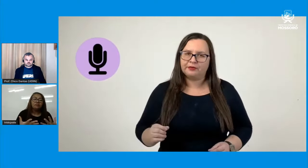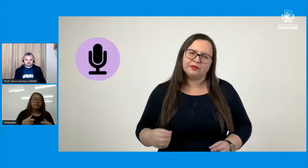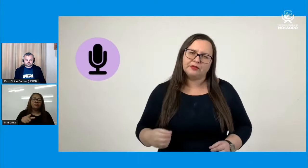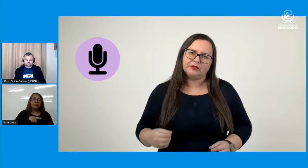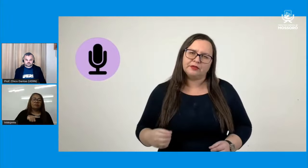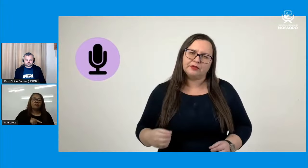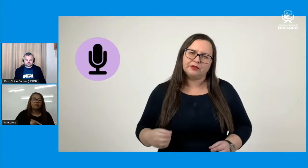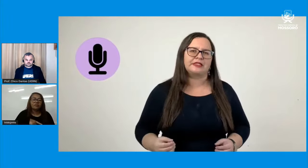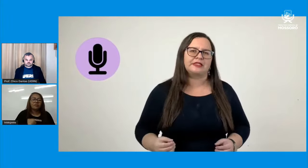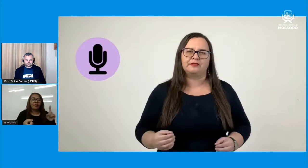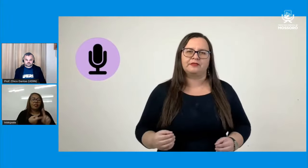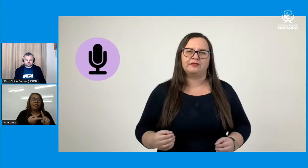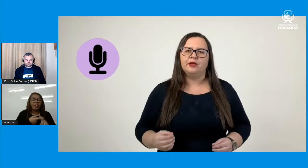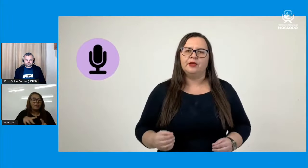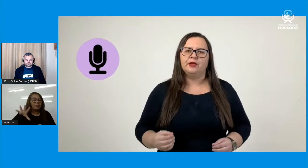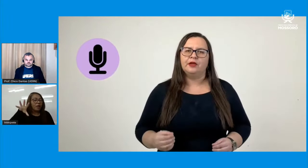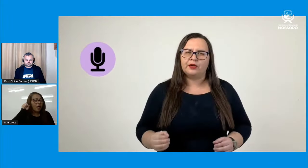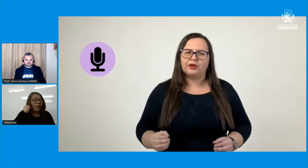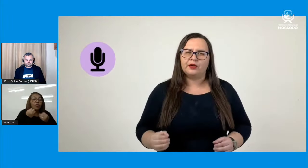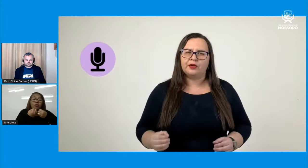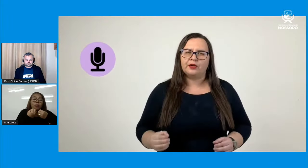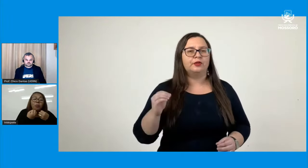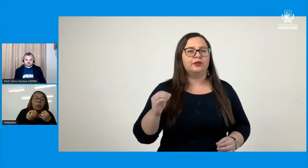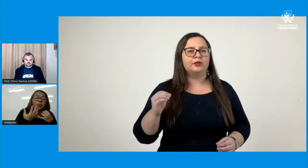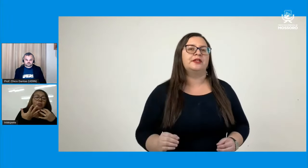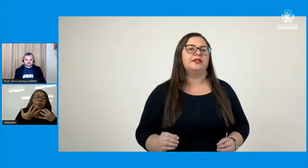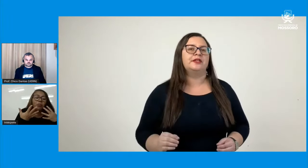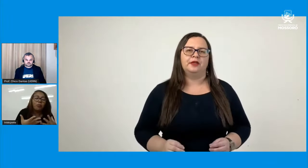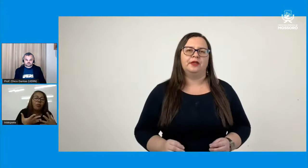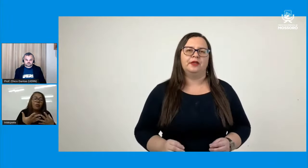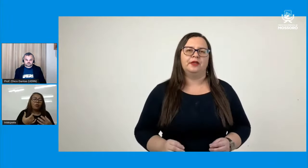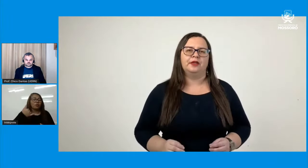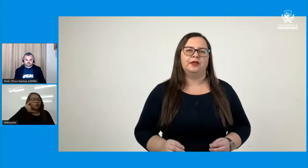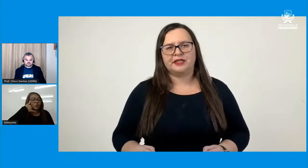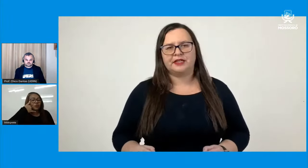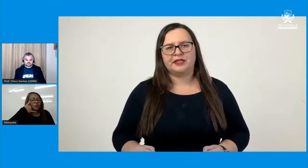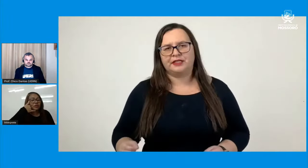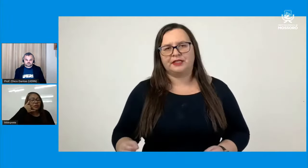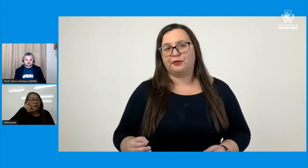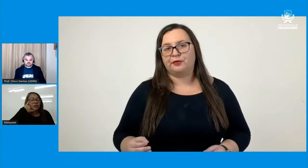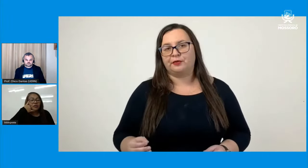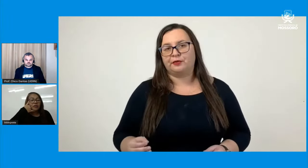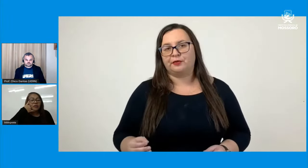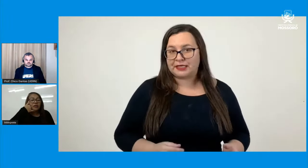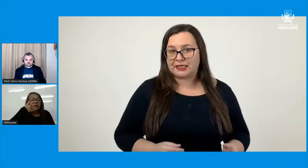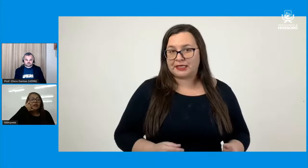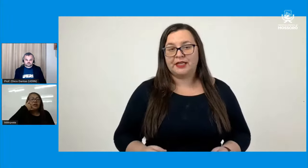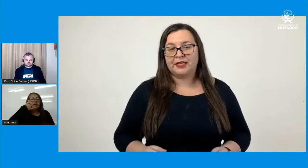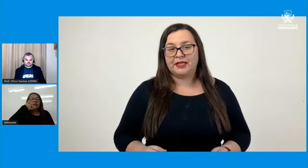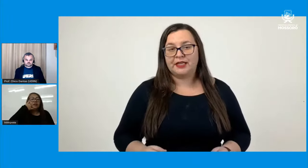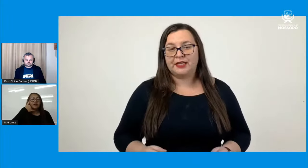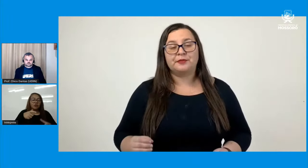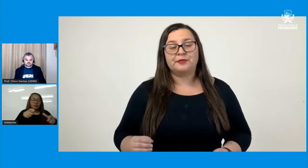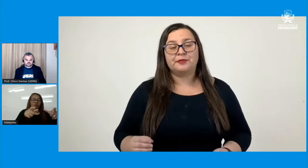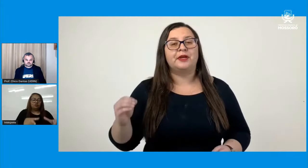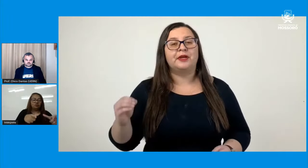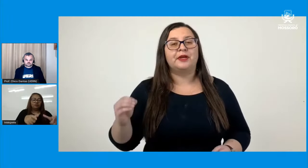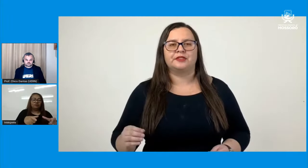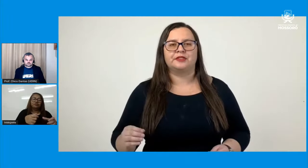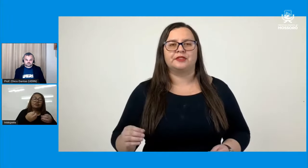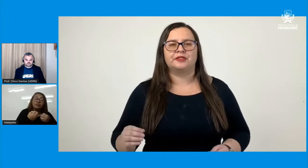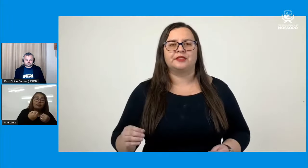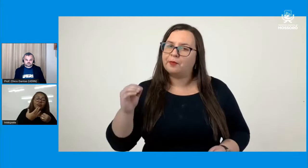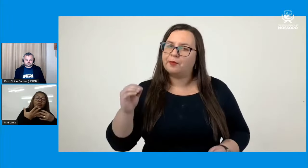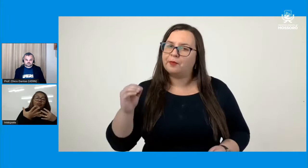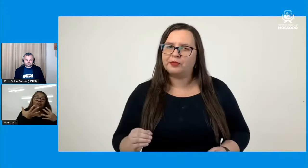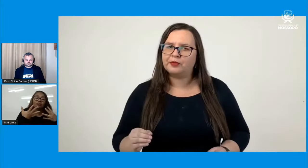quando você for começar a gravar, coloque o celular no modo avião. Assim você evita barulho de mensagens e até mesmo vibrações, que vão